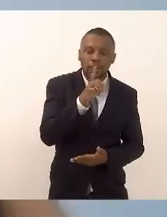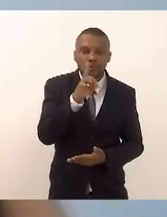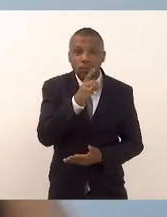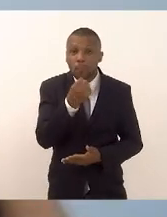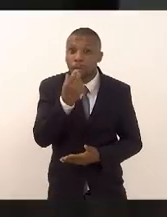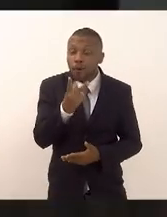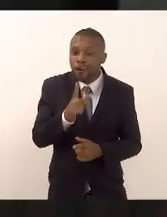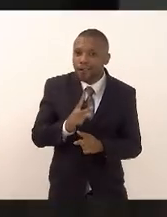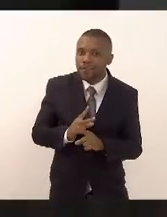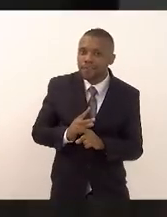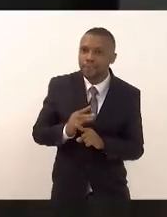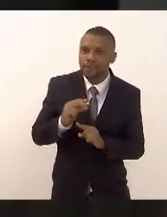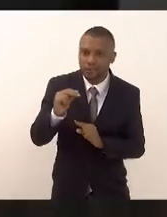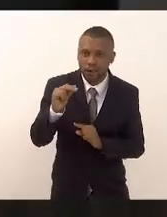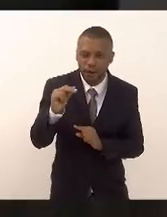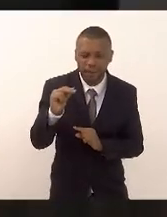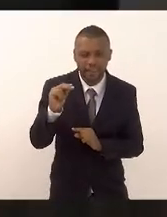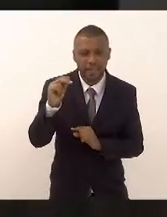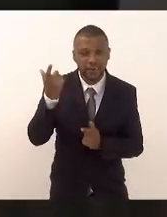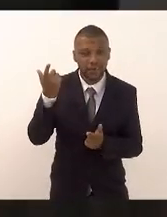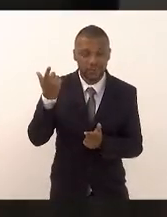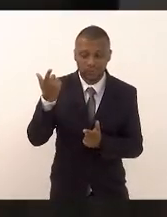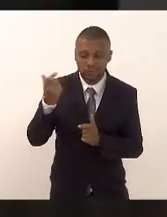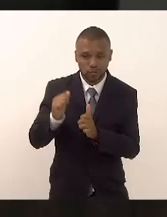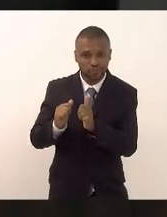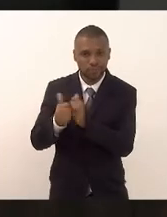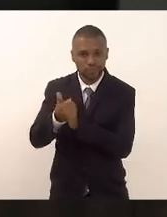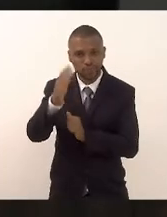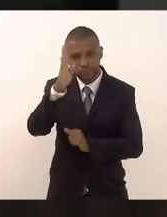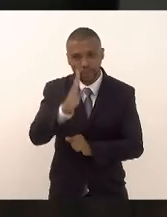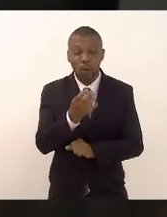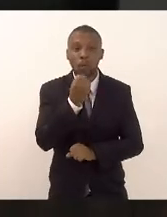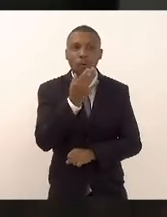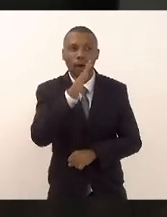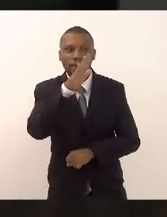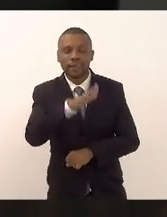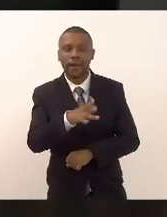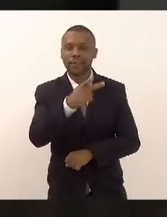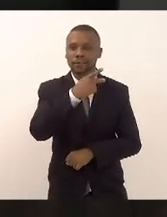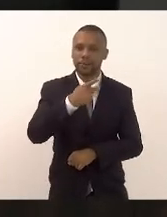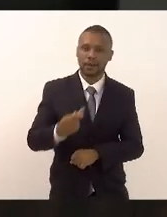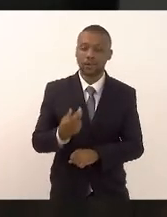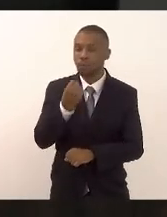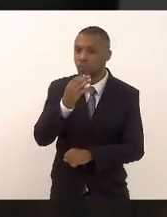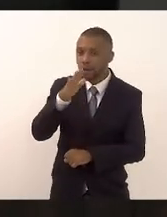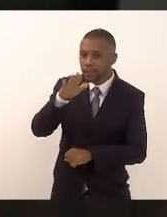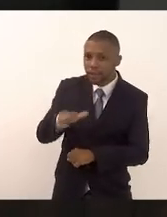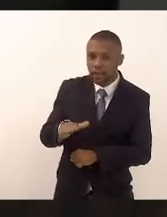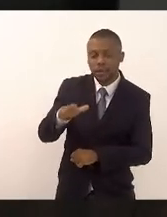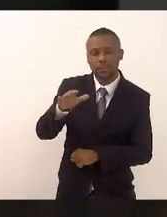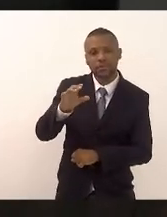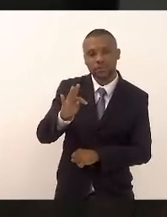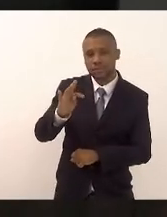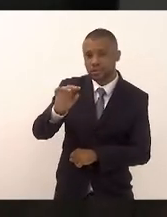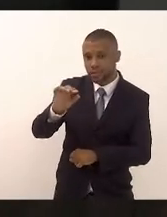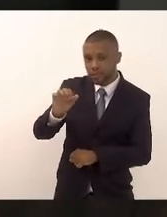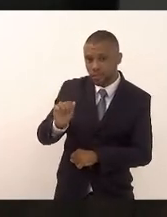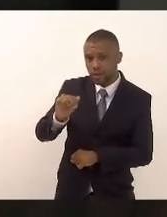do... Boa tarde, presidente. Boa tarde, presidente. Boa tarde, tia Ju. Boa tarde, Bebeto.